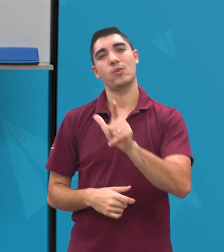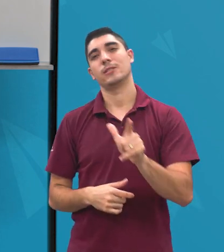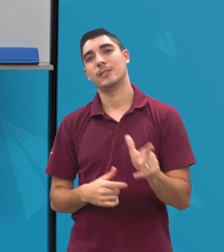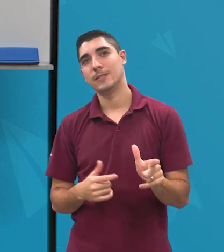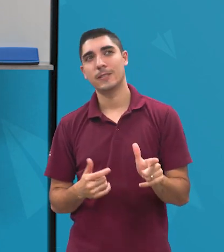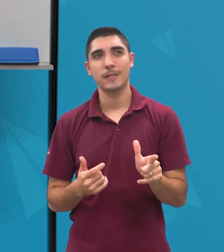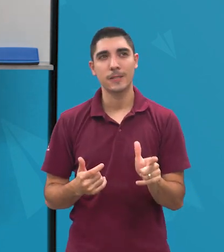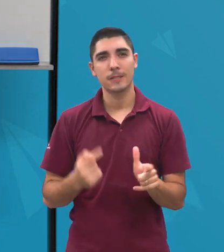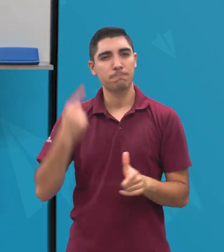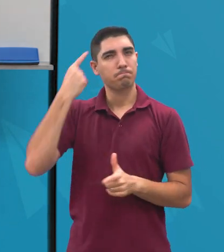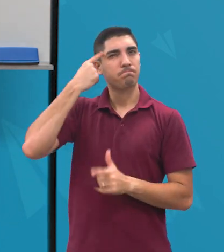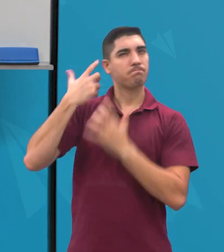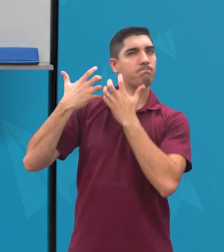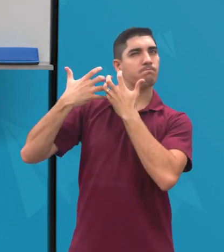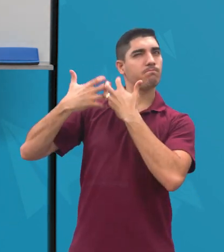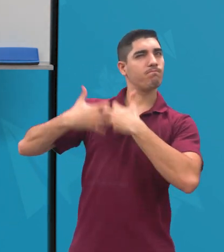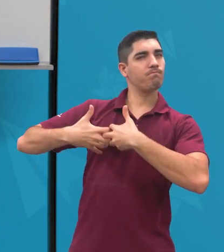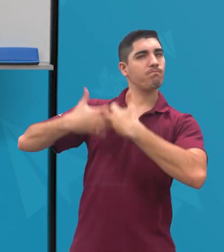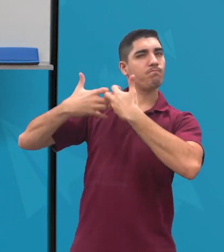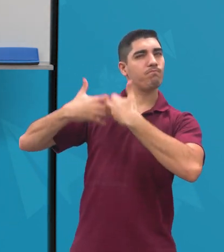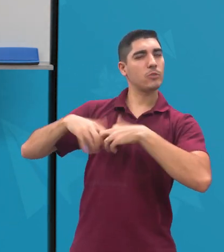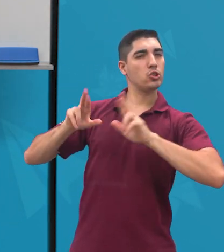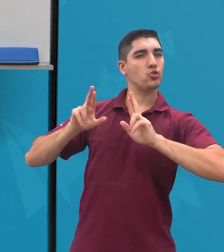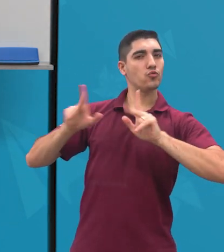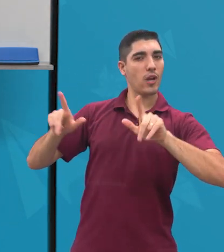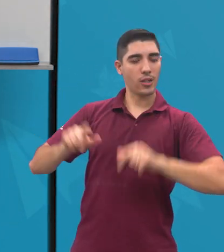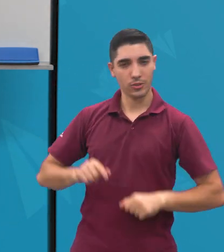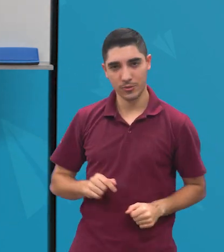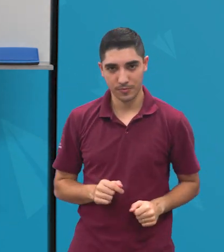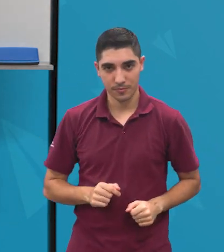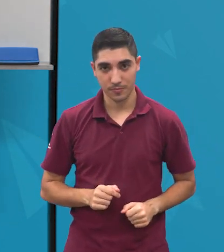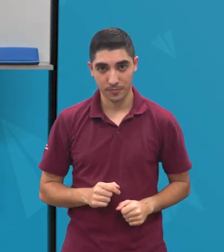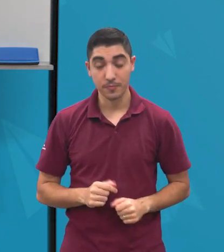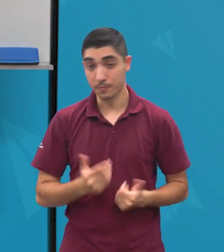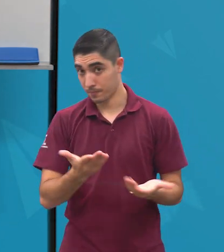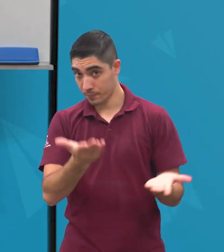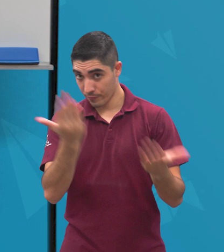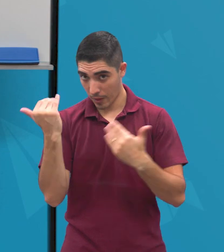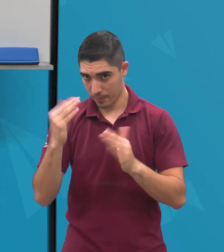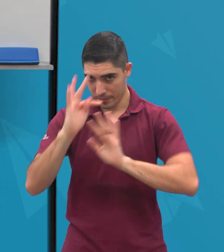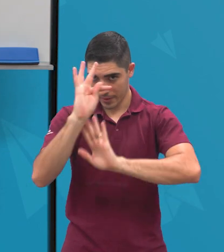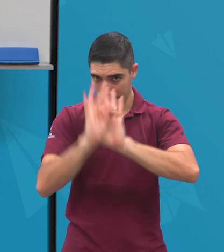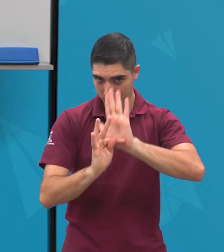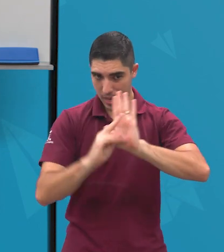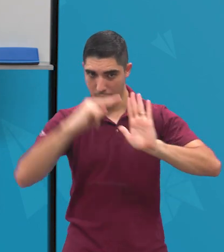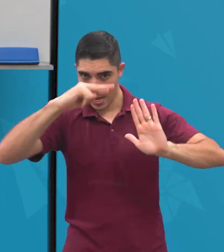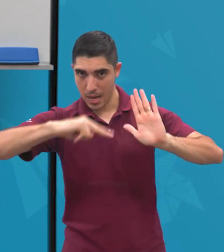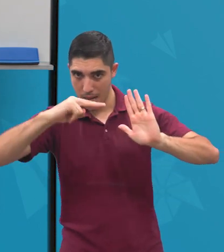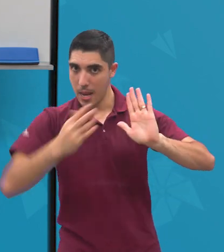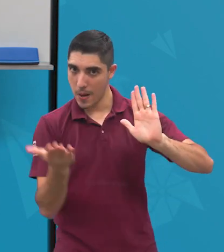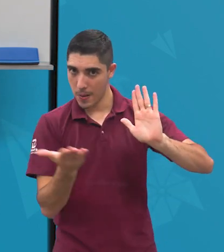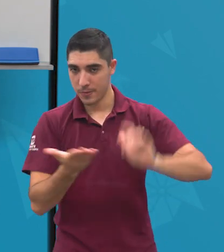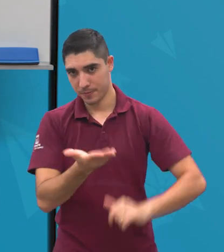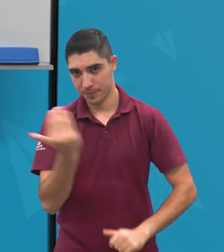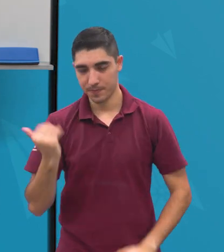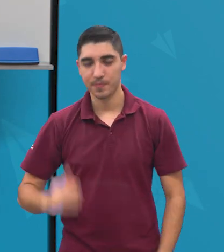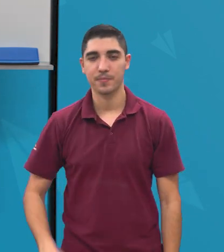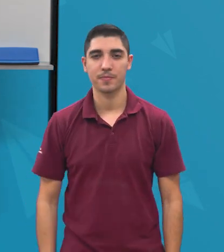uma interpretação a respeito desse mito. Então venham comigo nesta